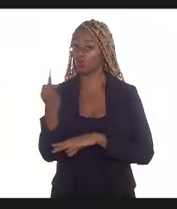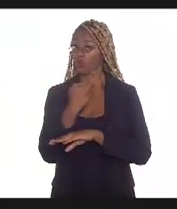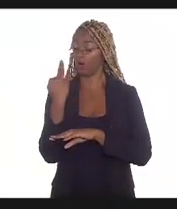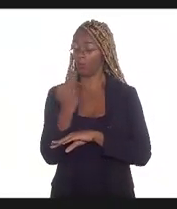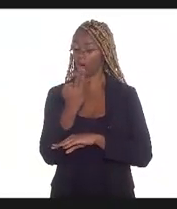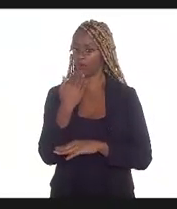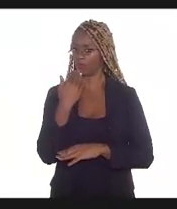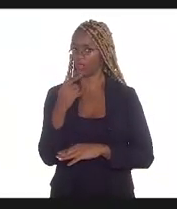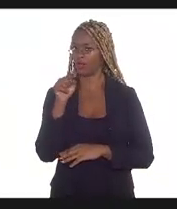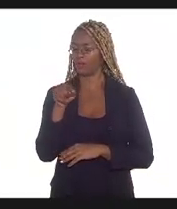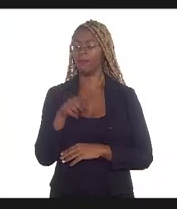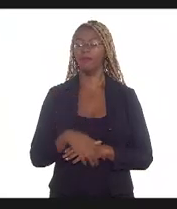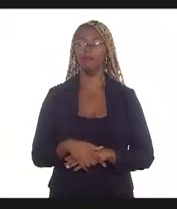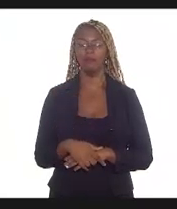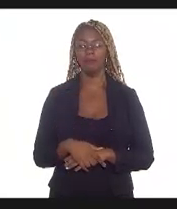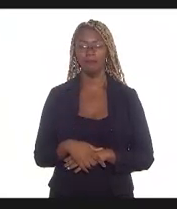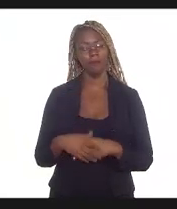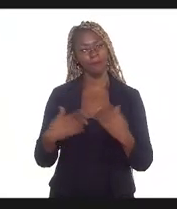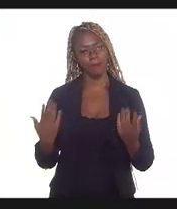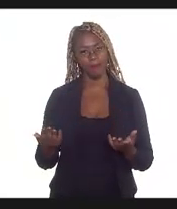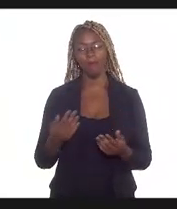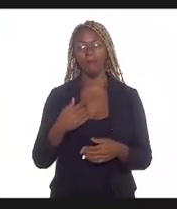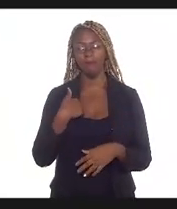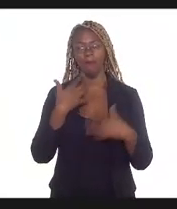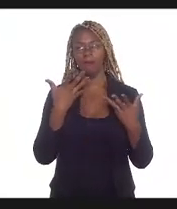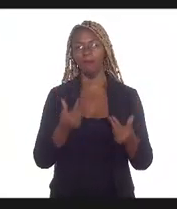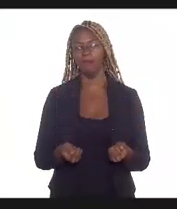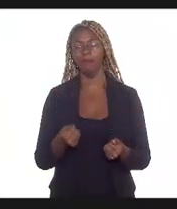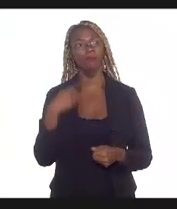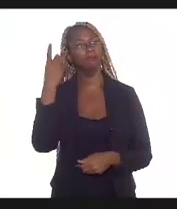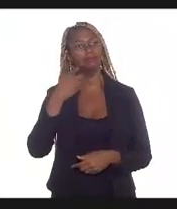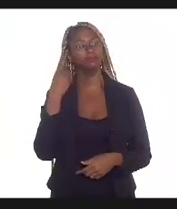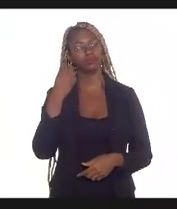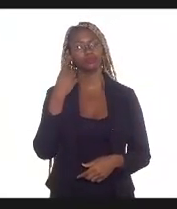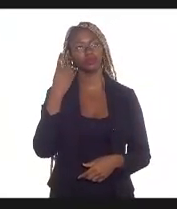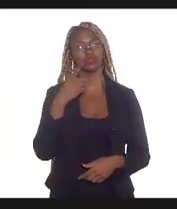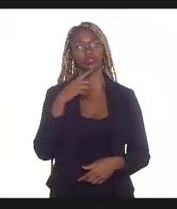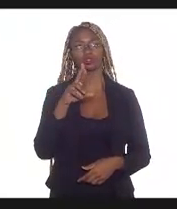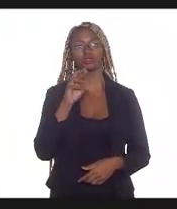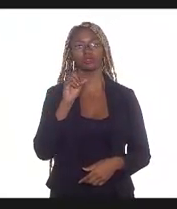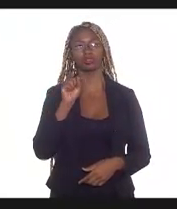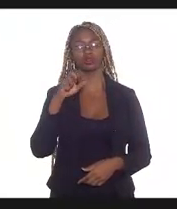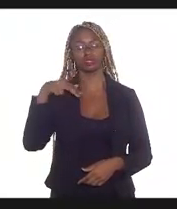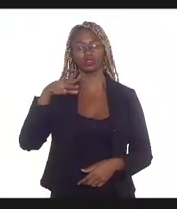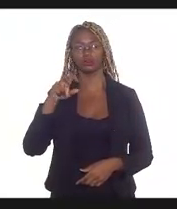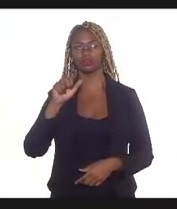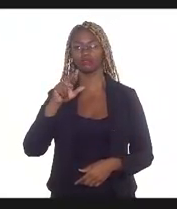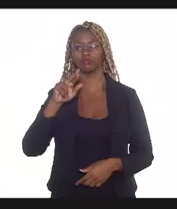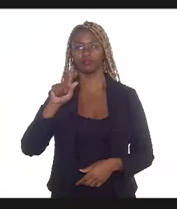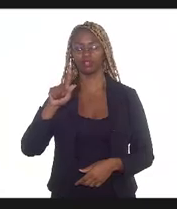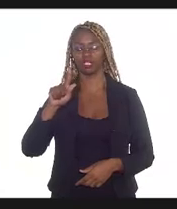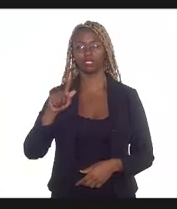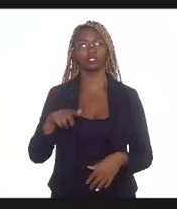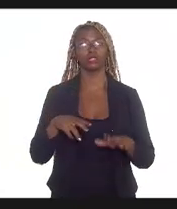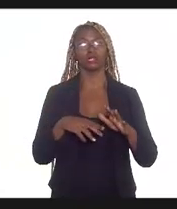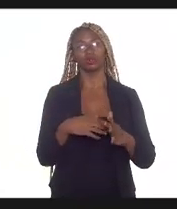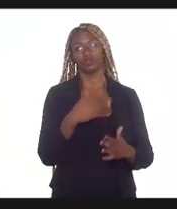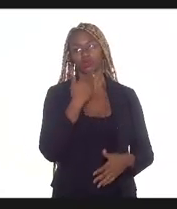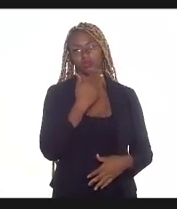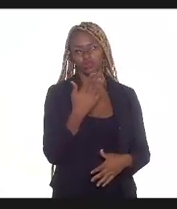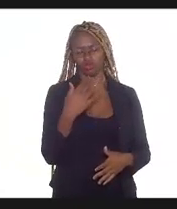Então, acolhido o pedido de vistas, deputado Rosenberg, um requerimento enviado aqui para o meu